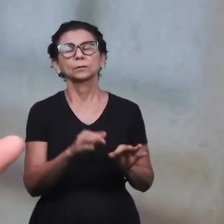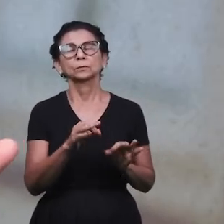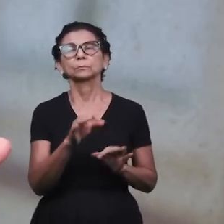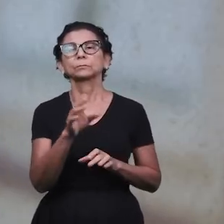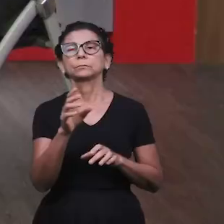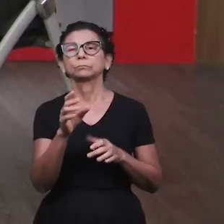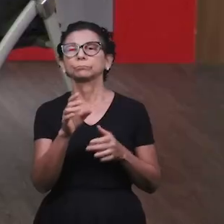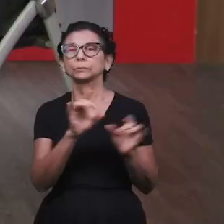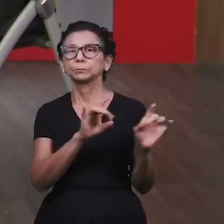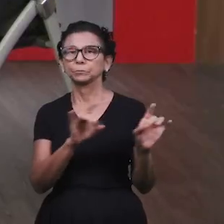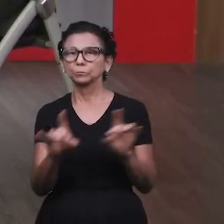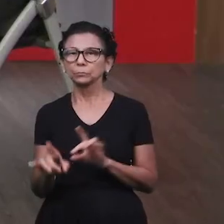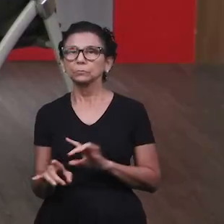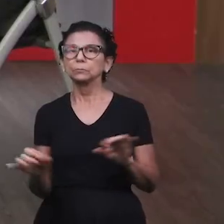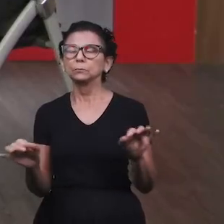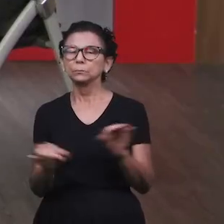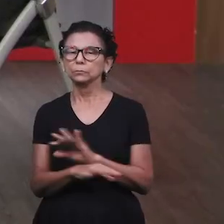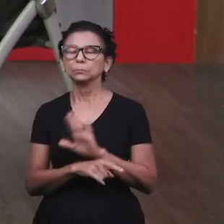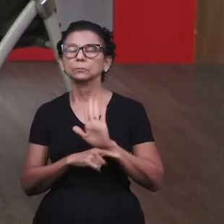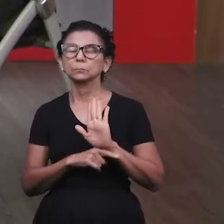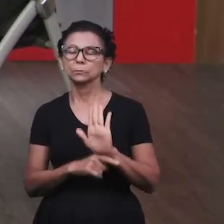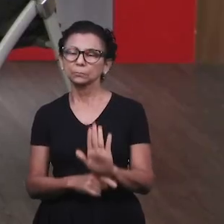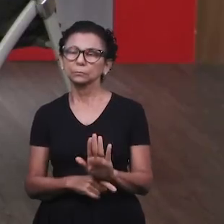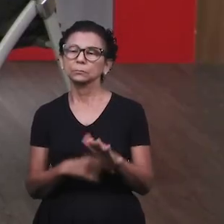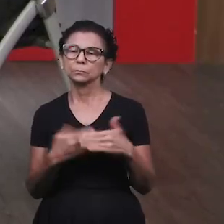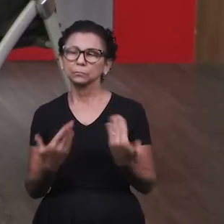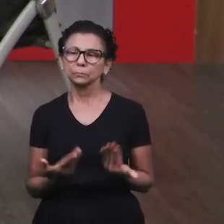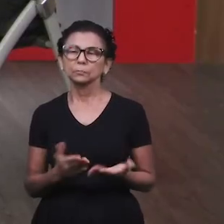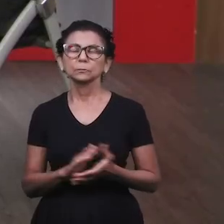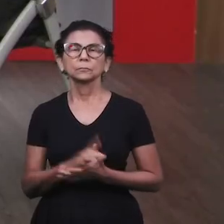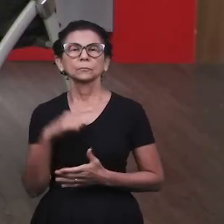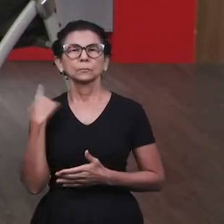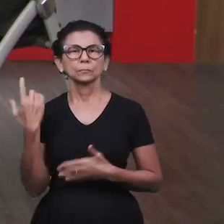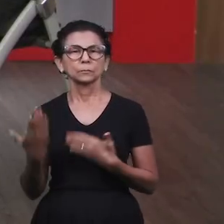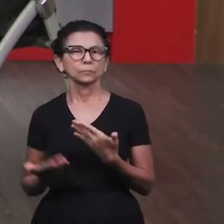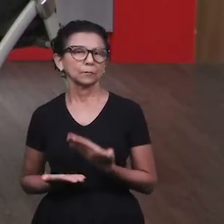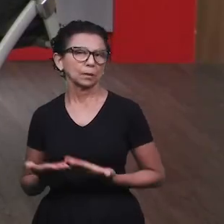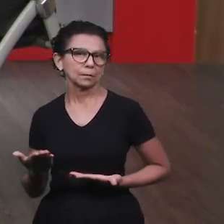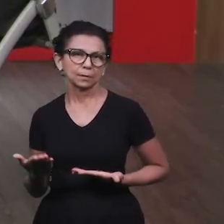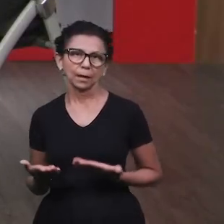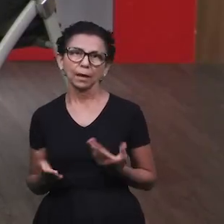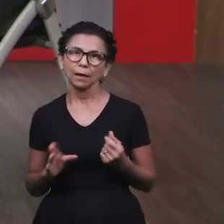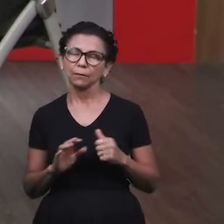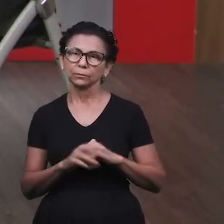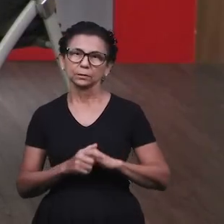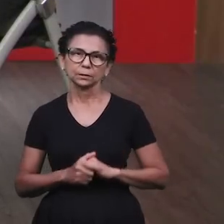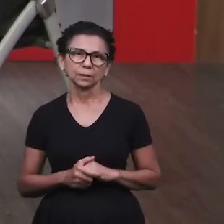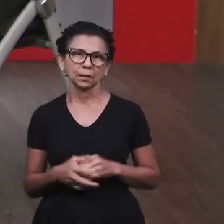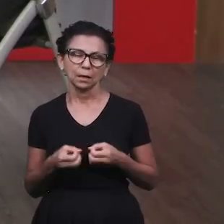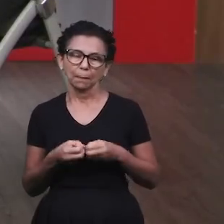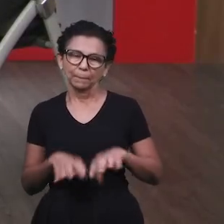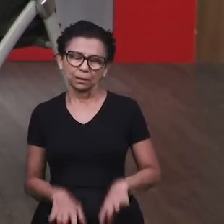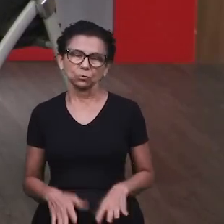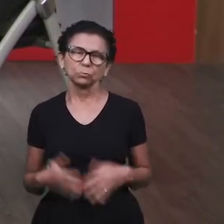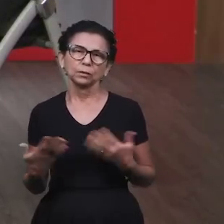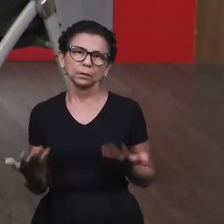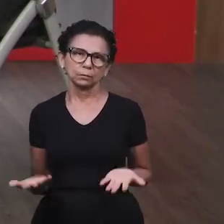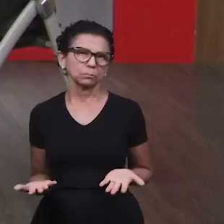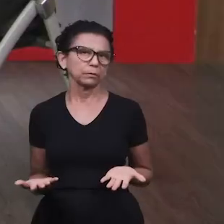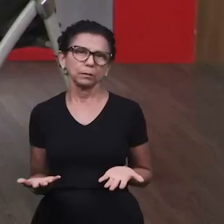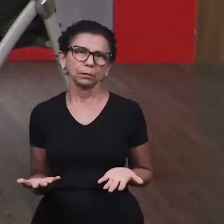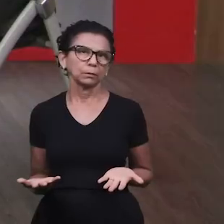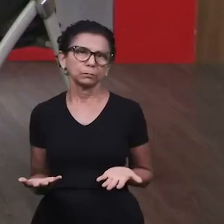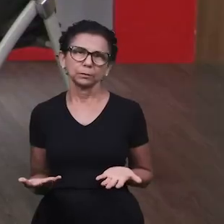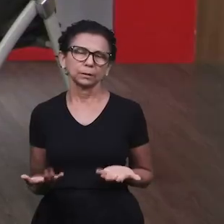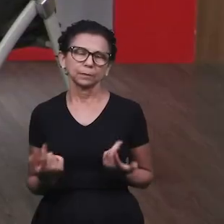receber essas demandas. Também não é porque nós somos servos que nós precisamos ser lesados e não tomarmos nenhuma atitude, mas também não devemos